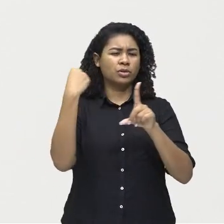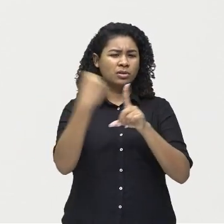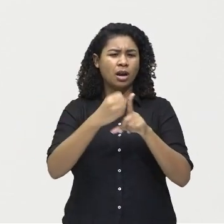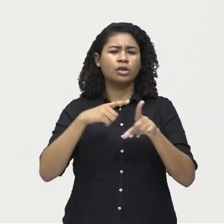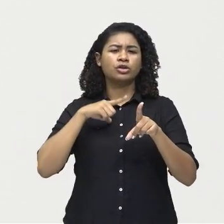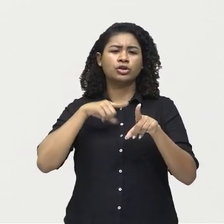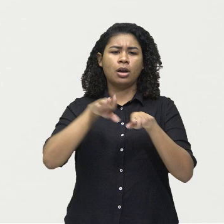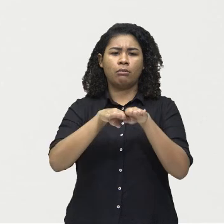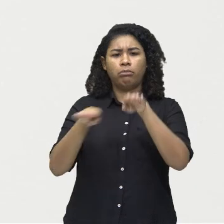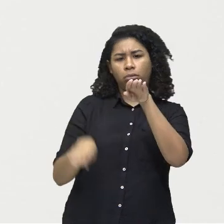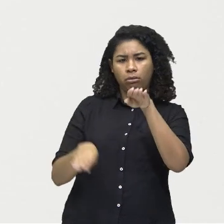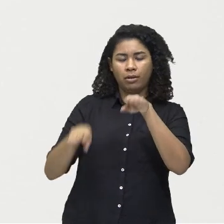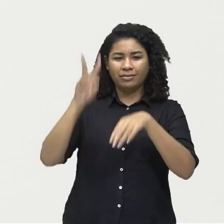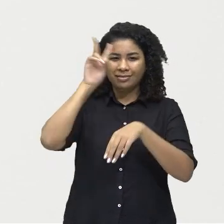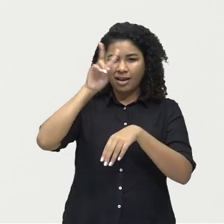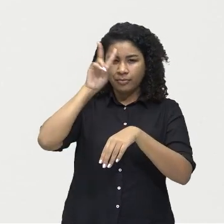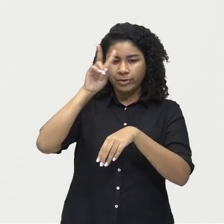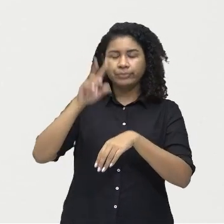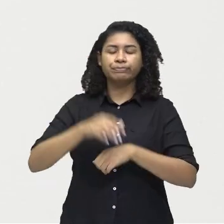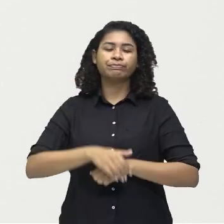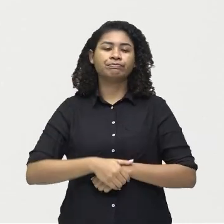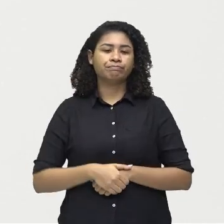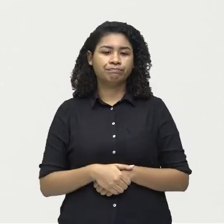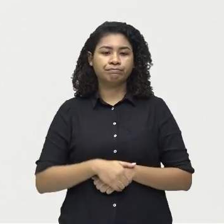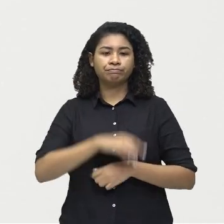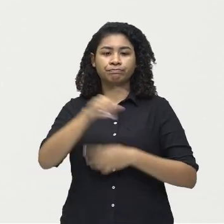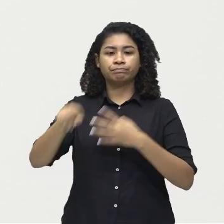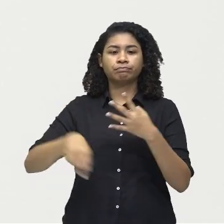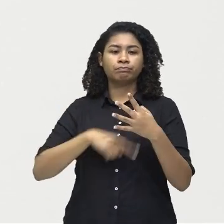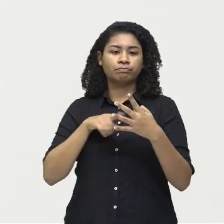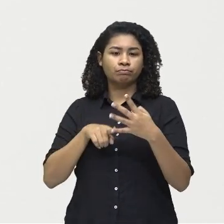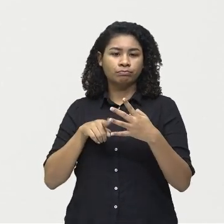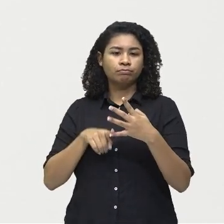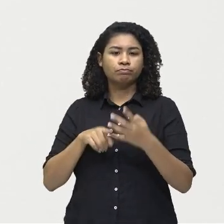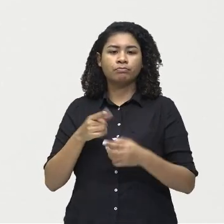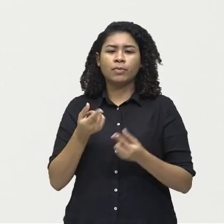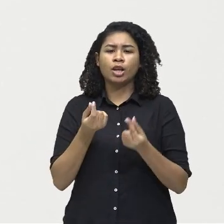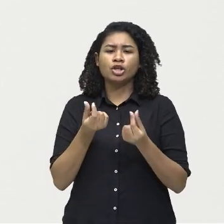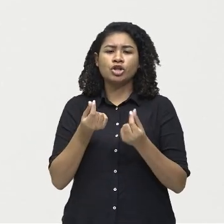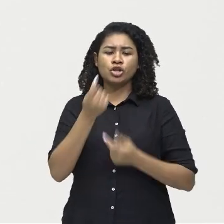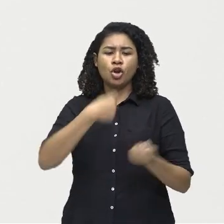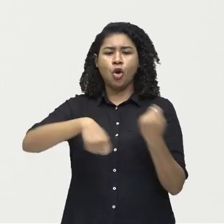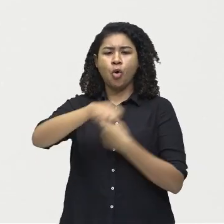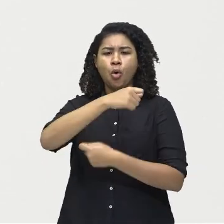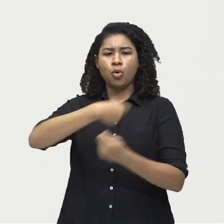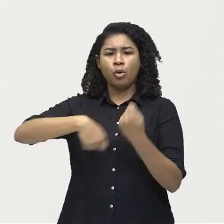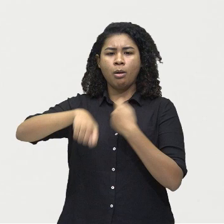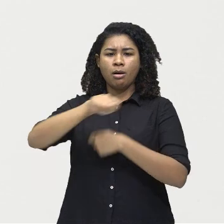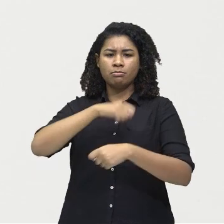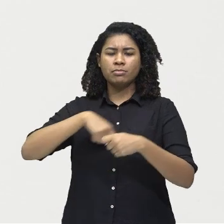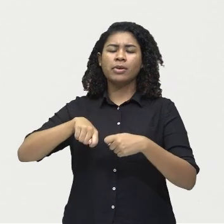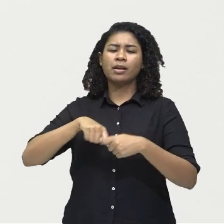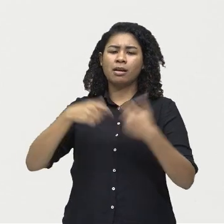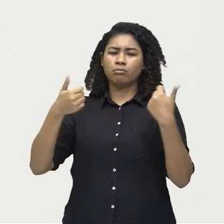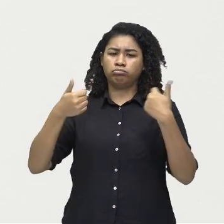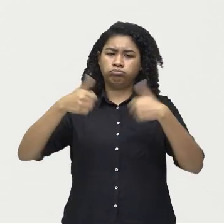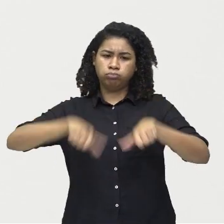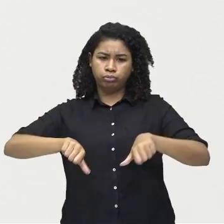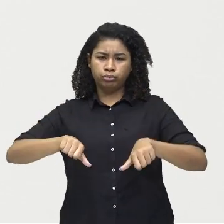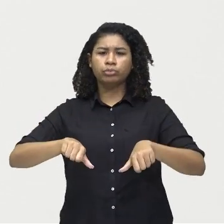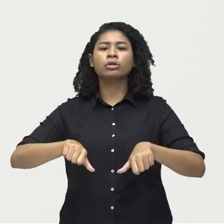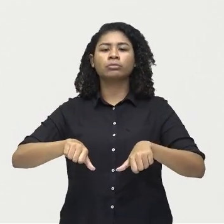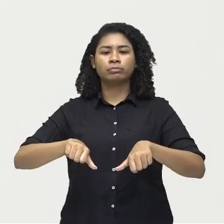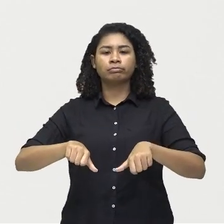primeiro e segundo estado em relação ao terceiro estado, e a última, uma grande crise econômica que